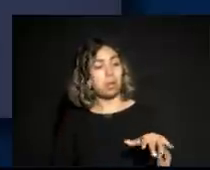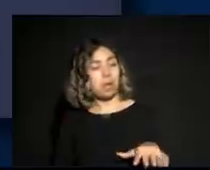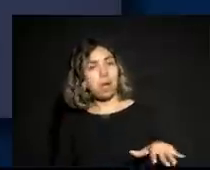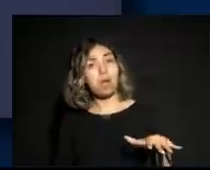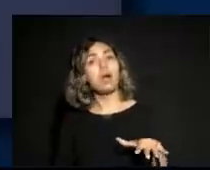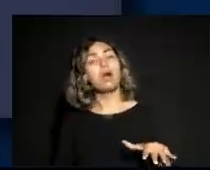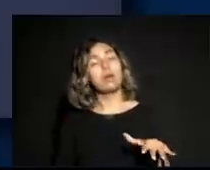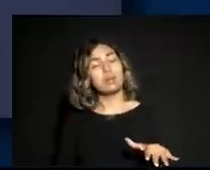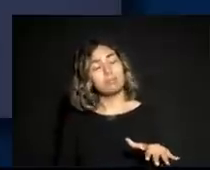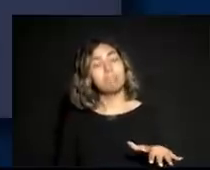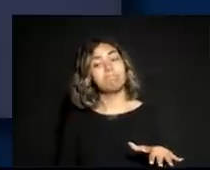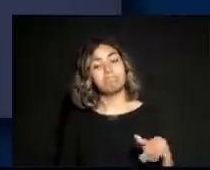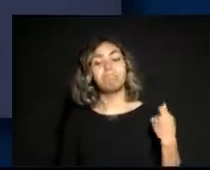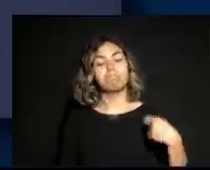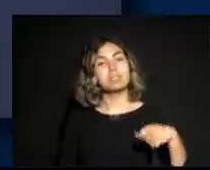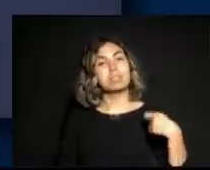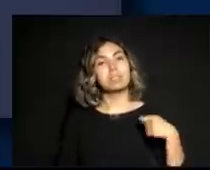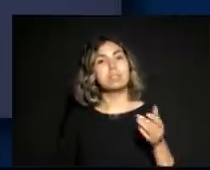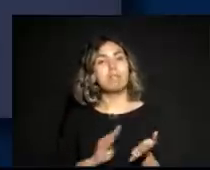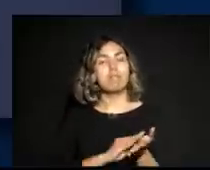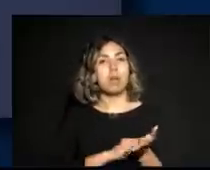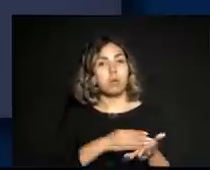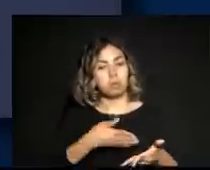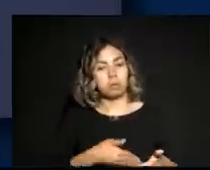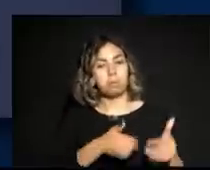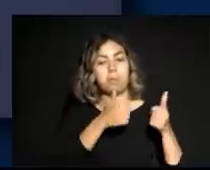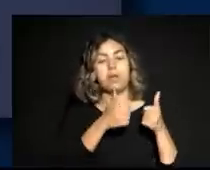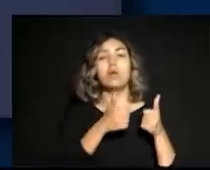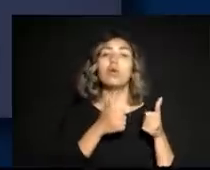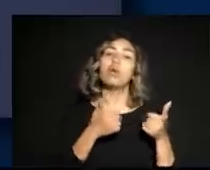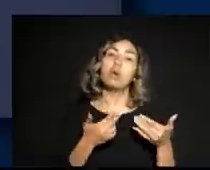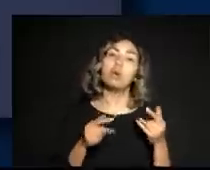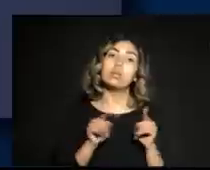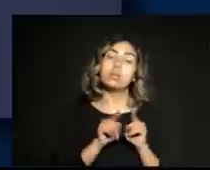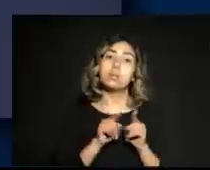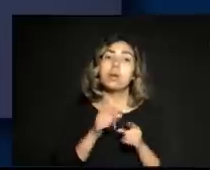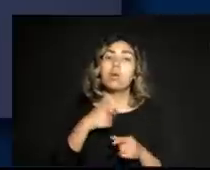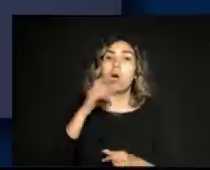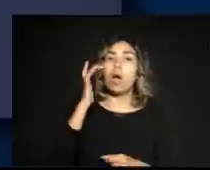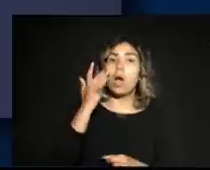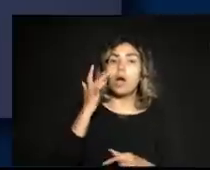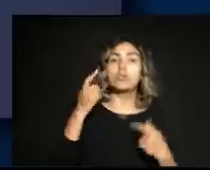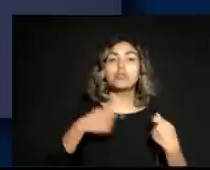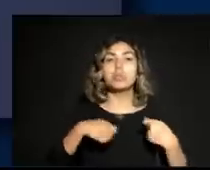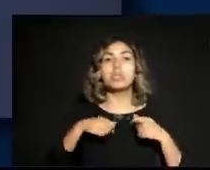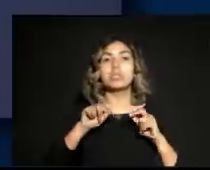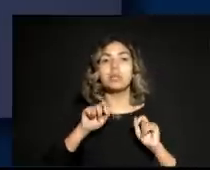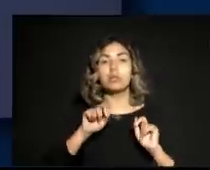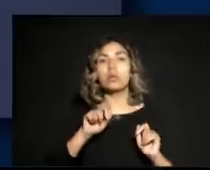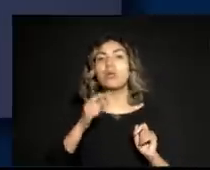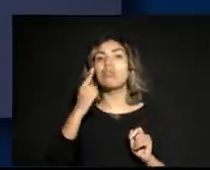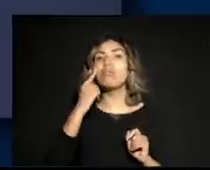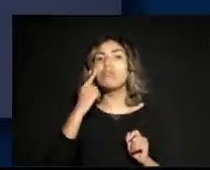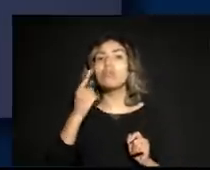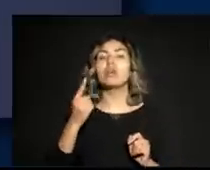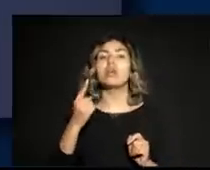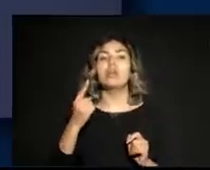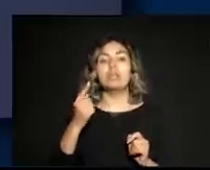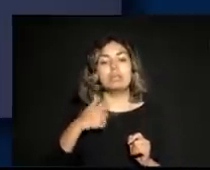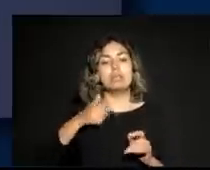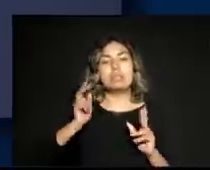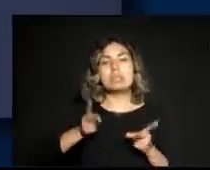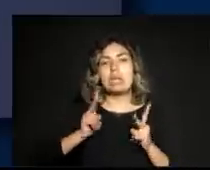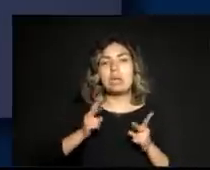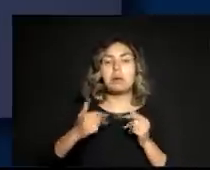gente vai ter que vai ter que melhorar e eu acho que a gente tem que olhar para os nossos programas de renda do qual